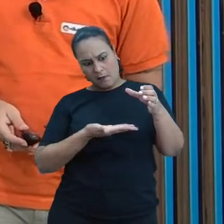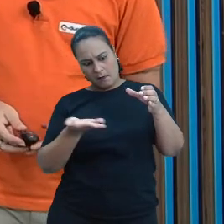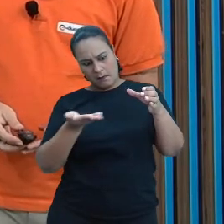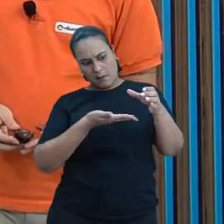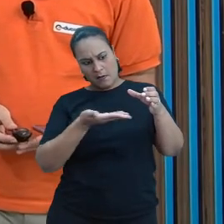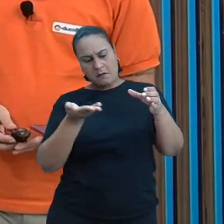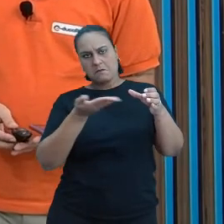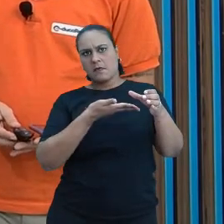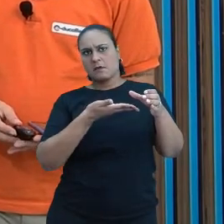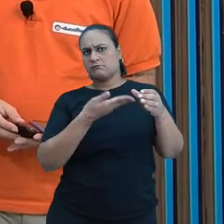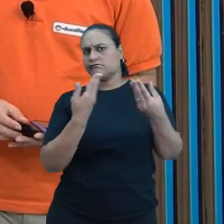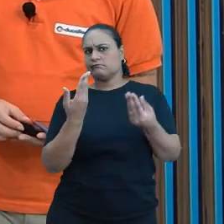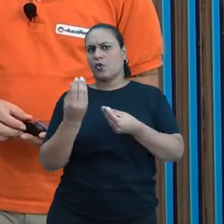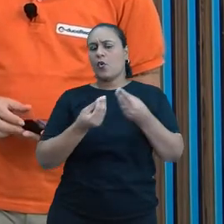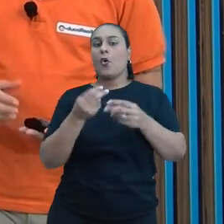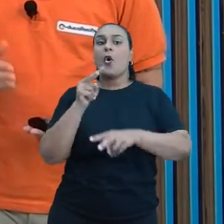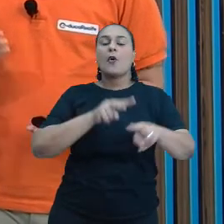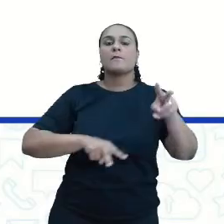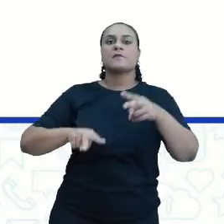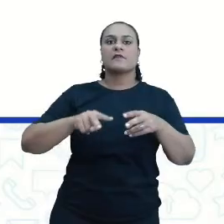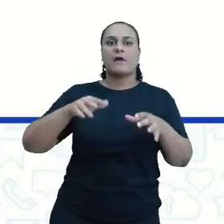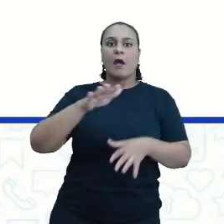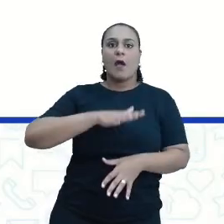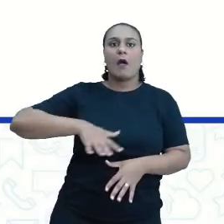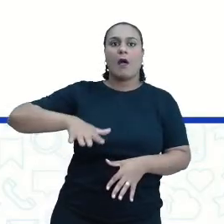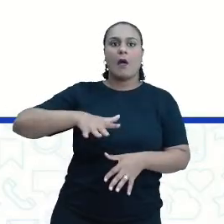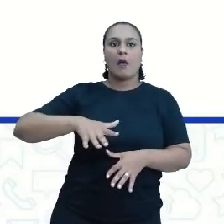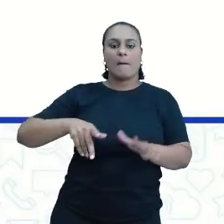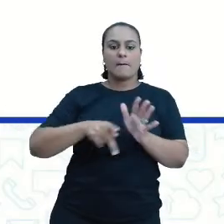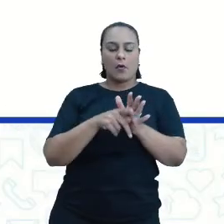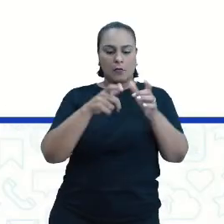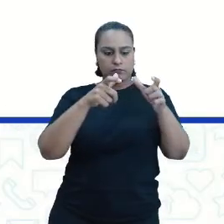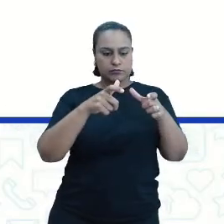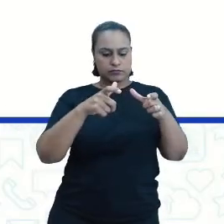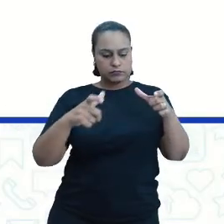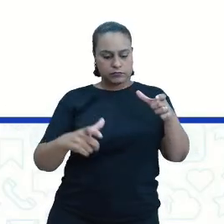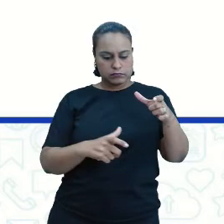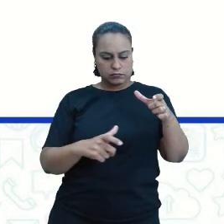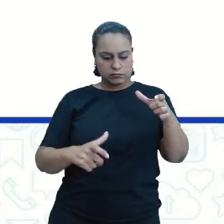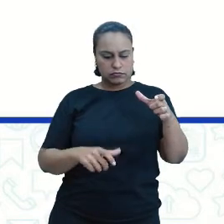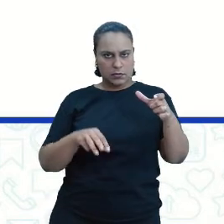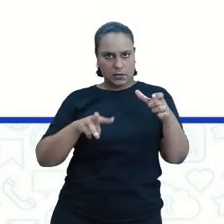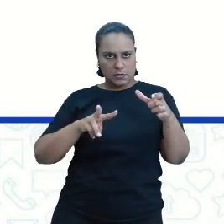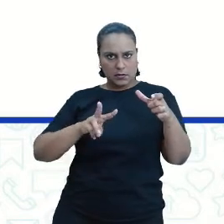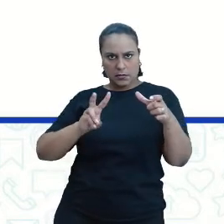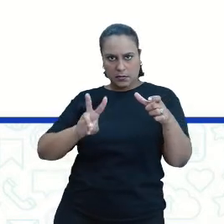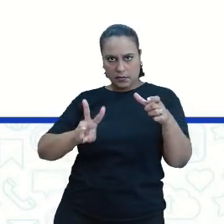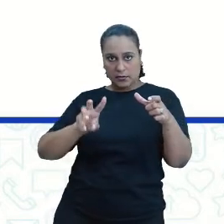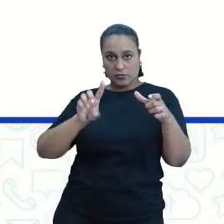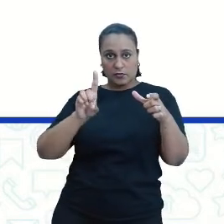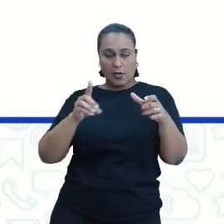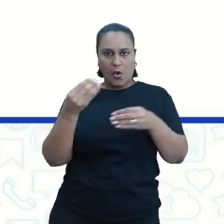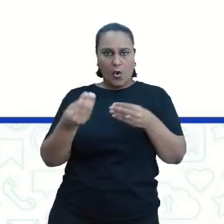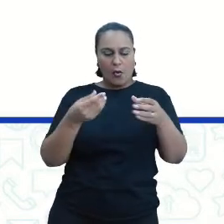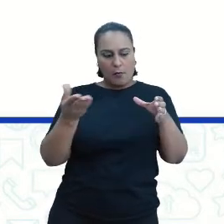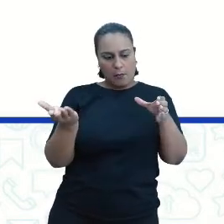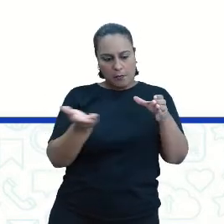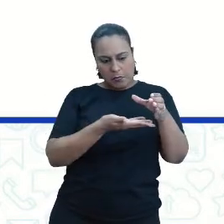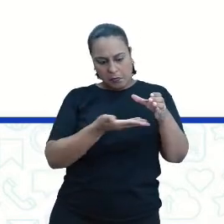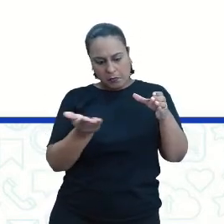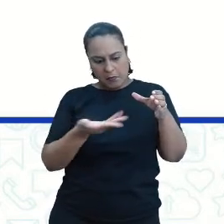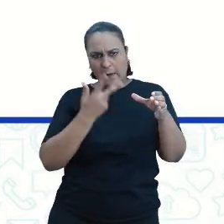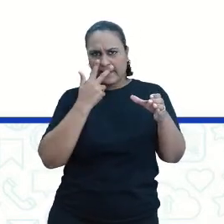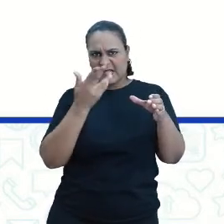como eu quero observar o espaço ocupado em 3 dimensões, é como se eu pegasse o cilindro e tivesse fatiando